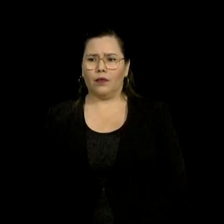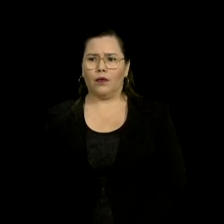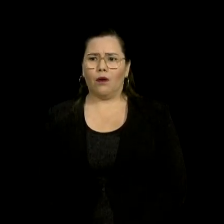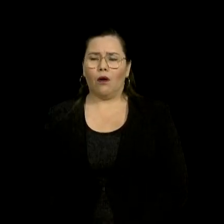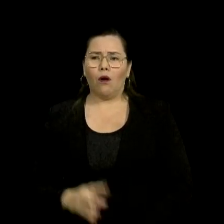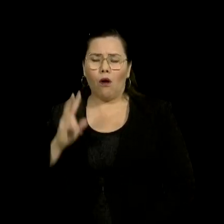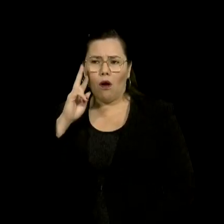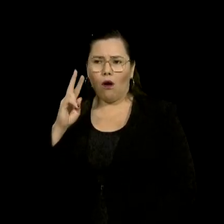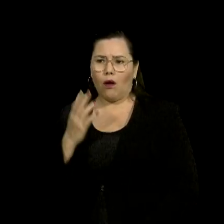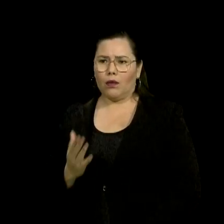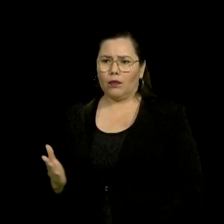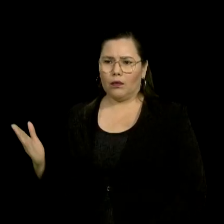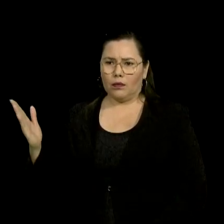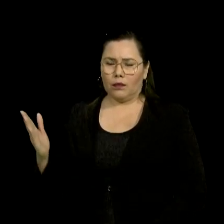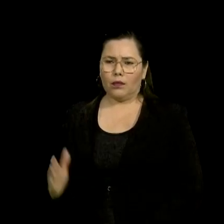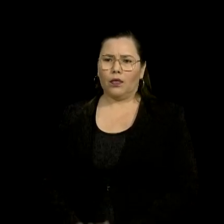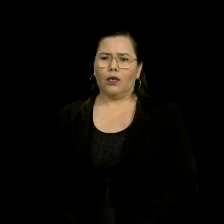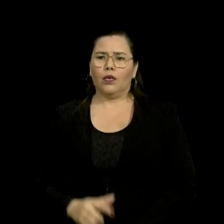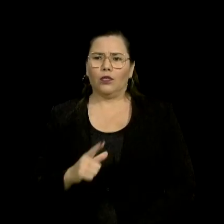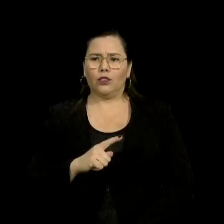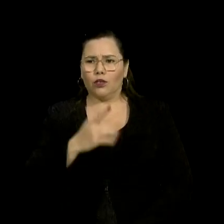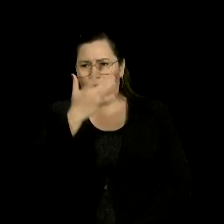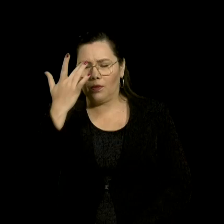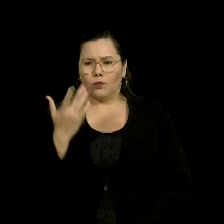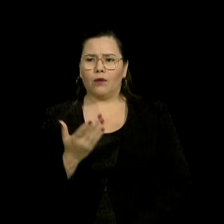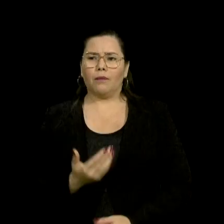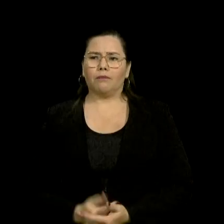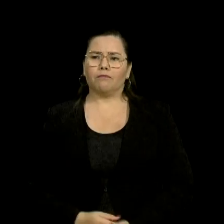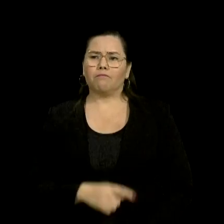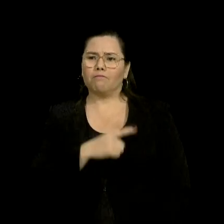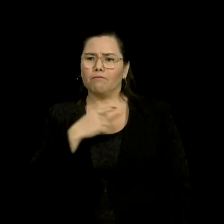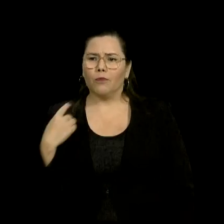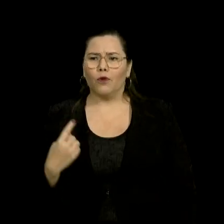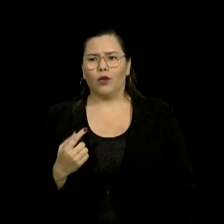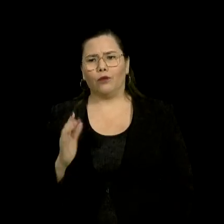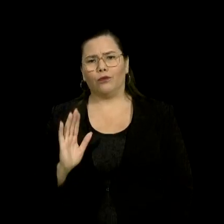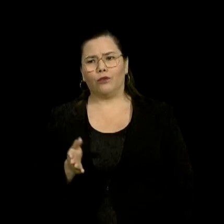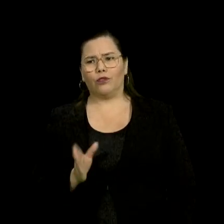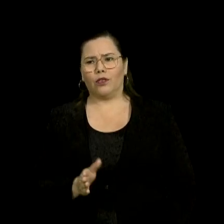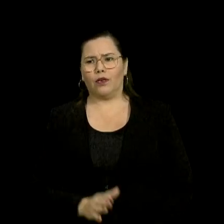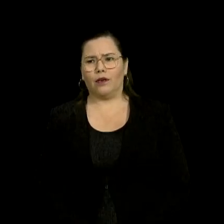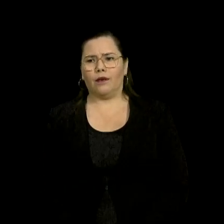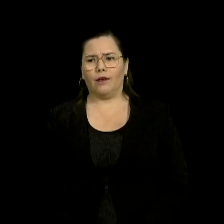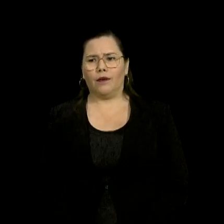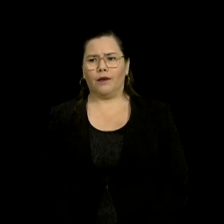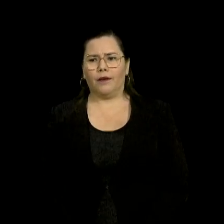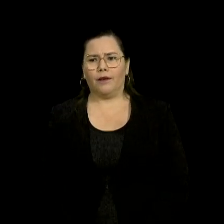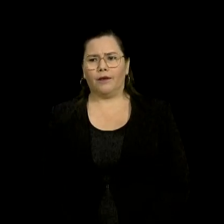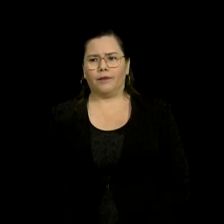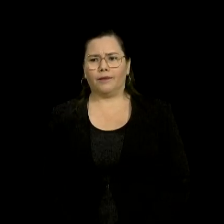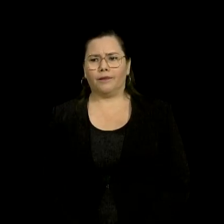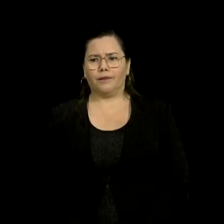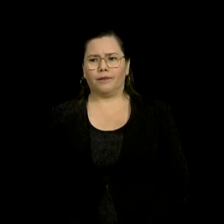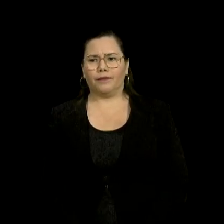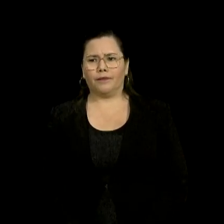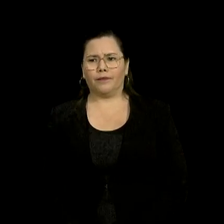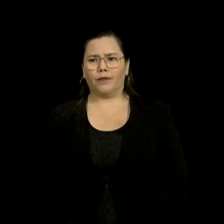É óbvio que aqui já tinha uma pessoa morta nesse momento, já estava em óbito. Obviamente, isso aí pela